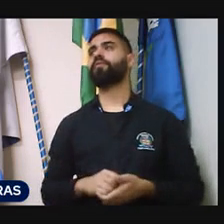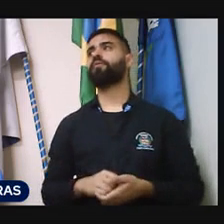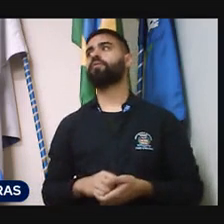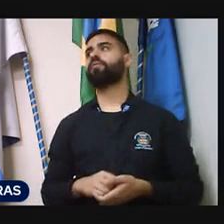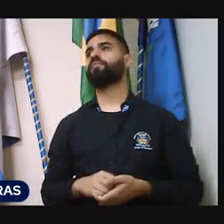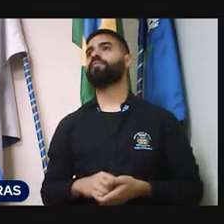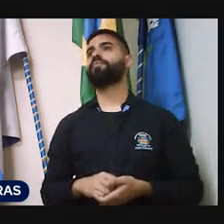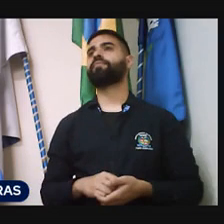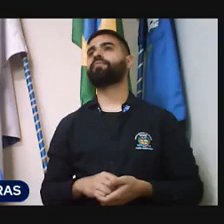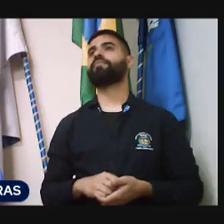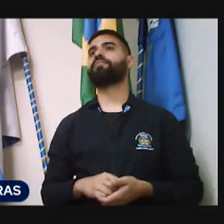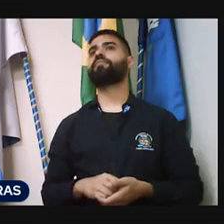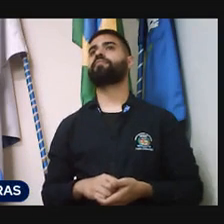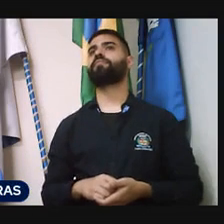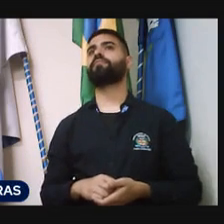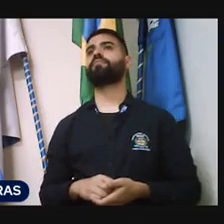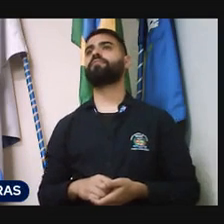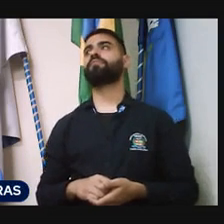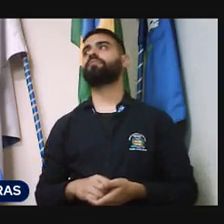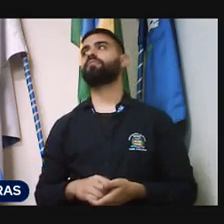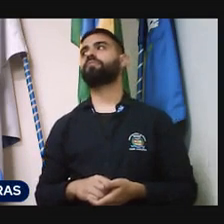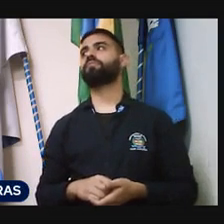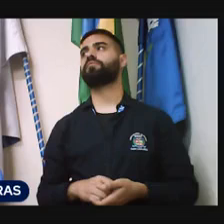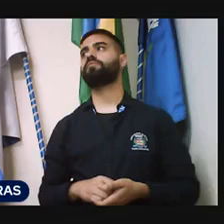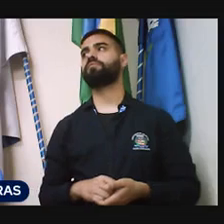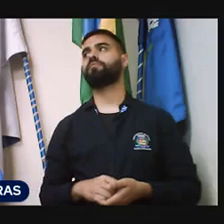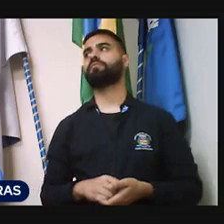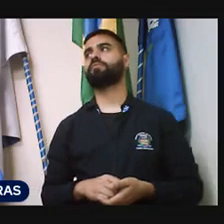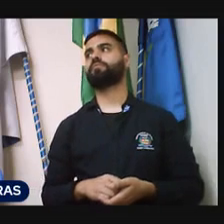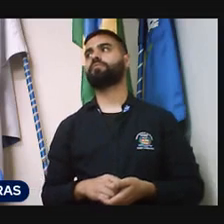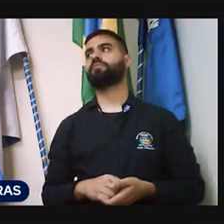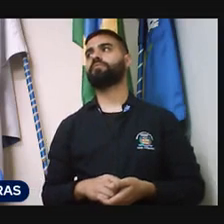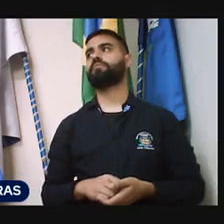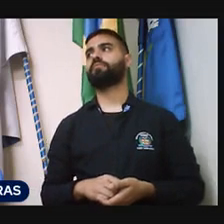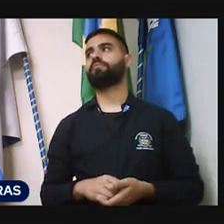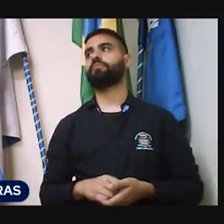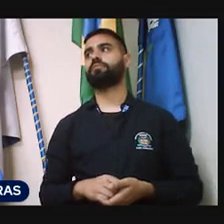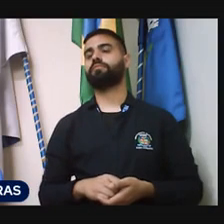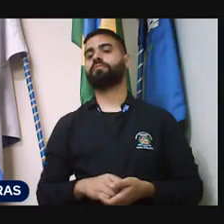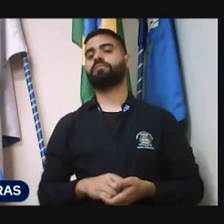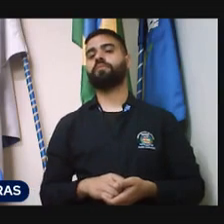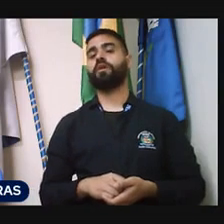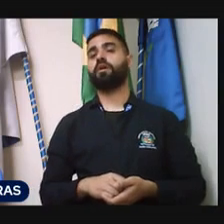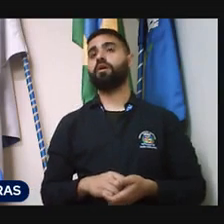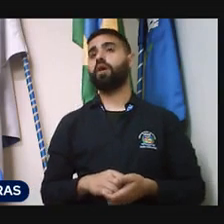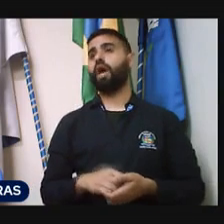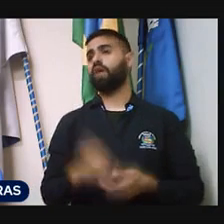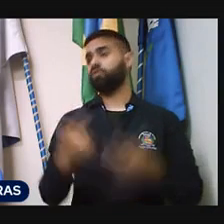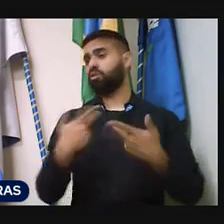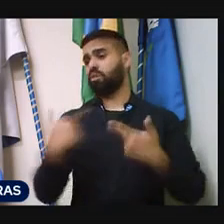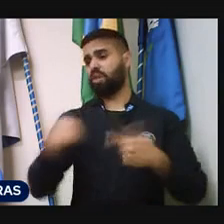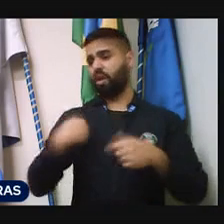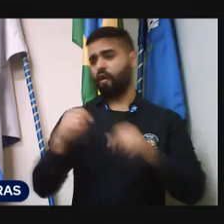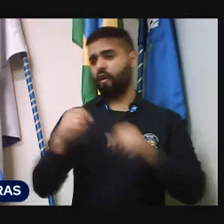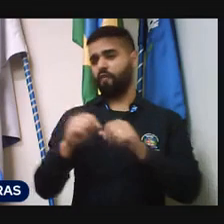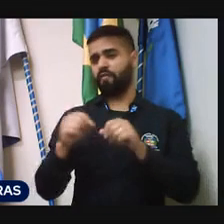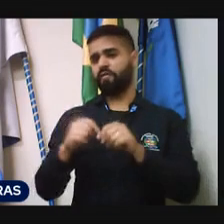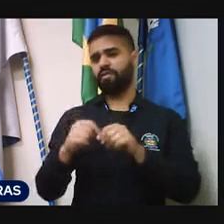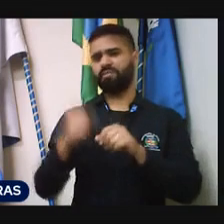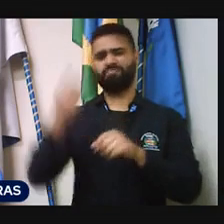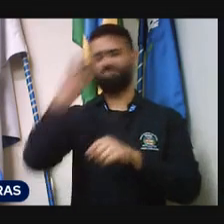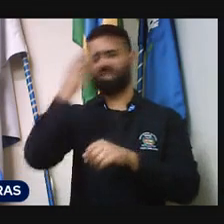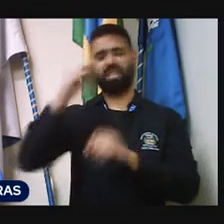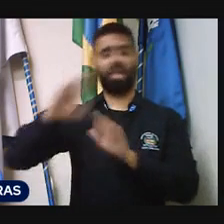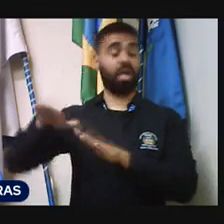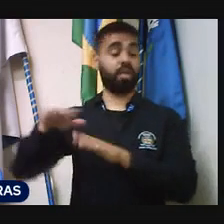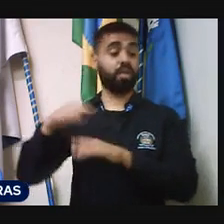e passou comigo na presidência ficou mísero e pelo